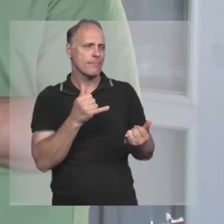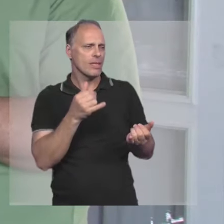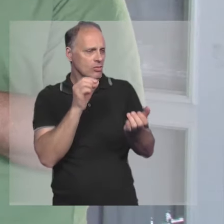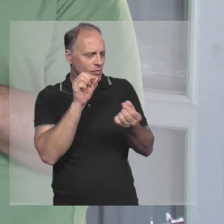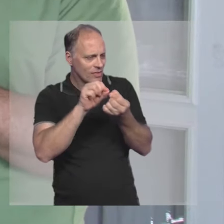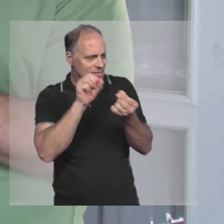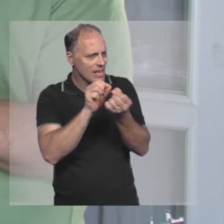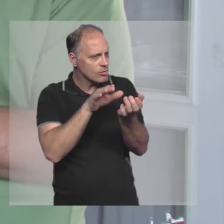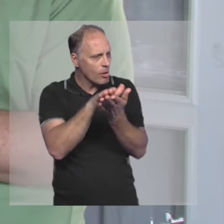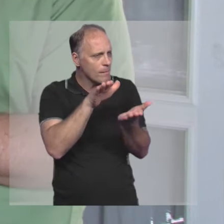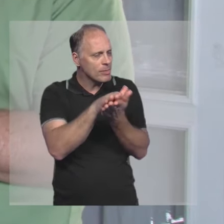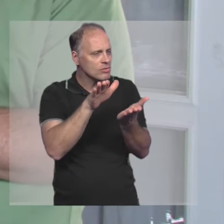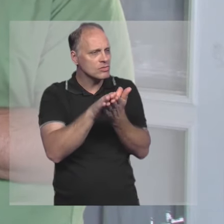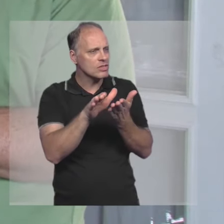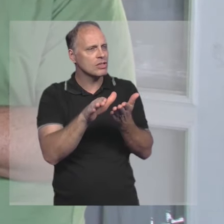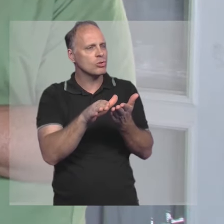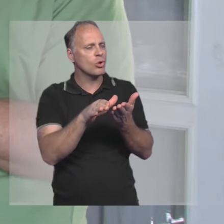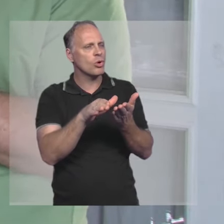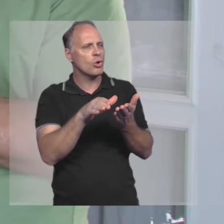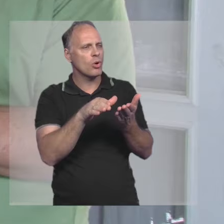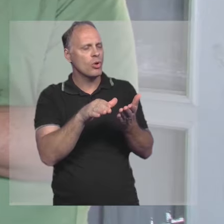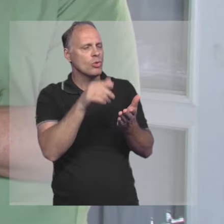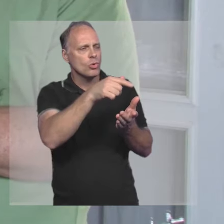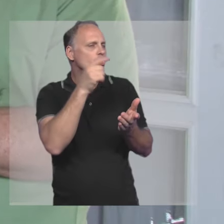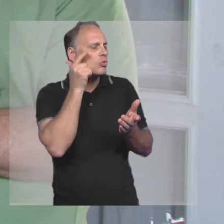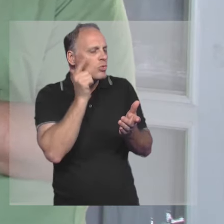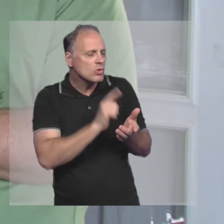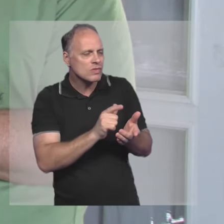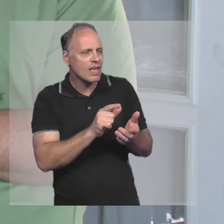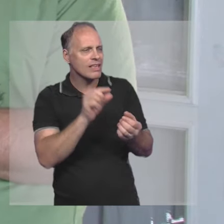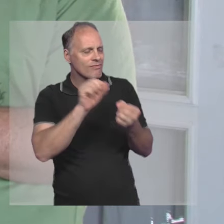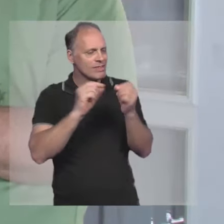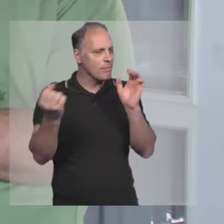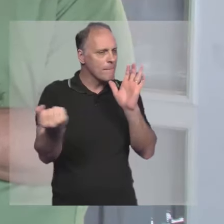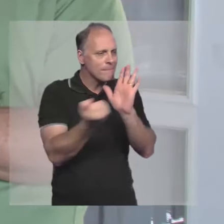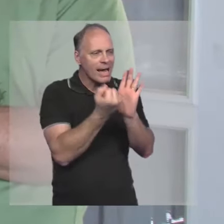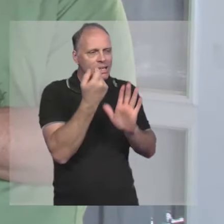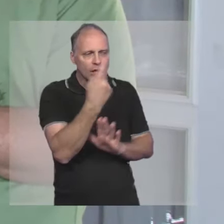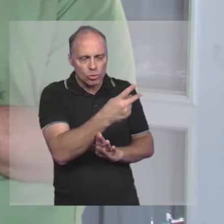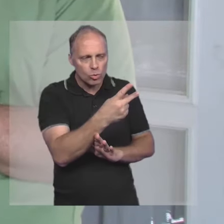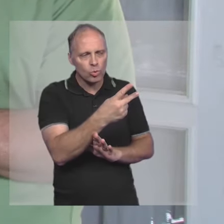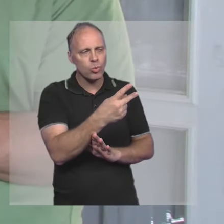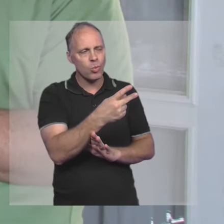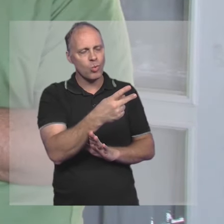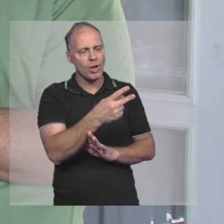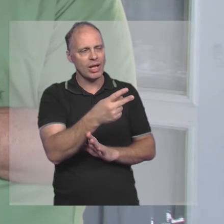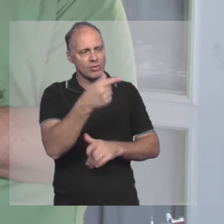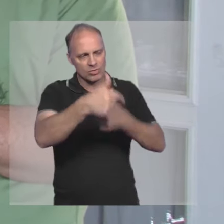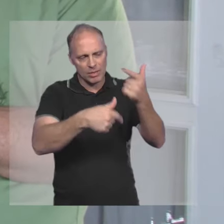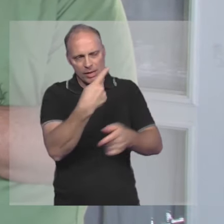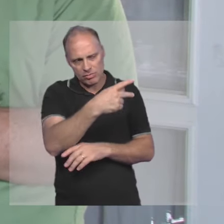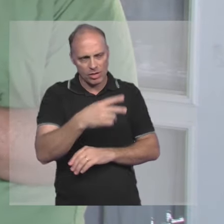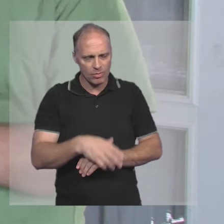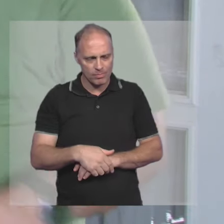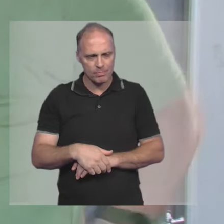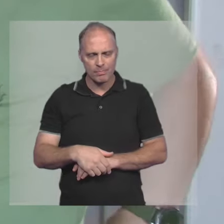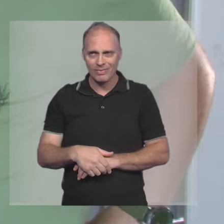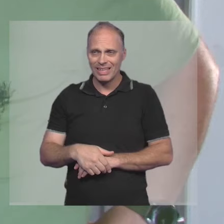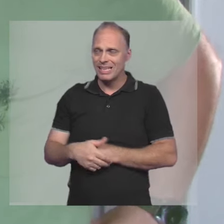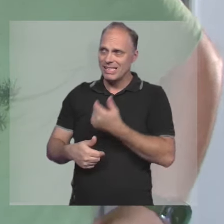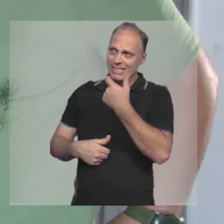tu produzindo sob demanda, né? Tu consegue imprimir uma marca tua nos teus